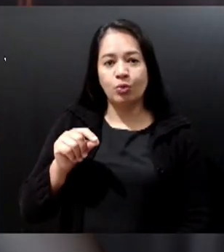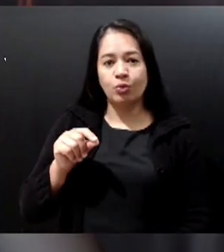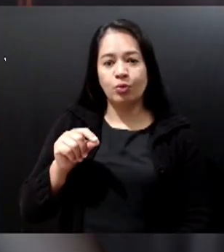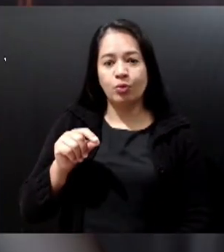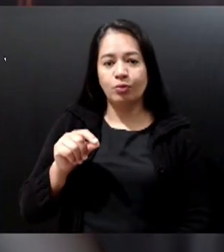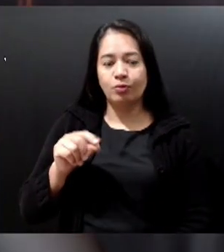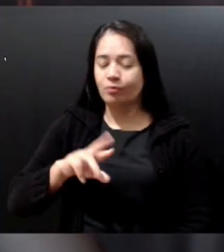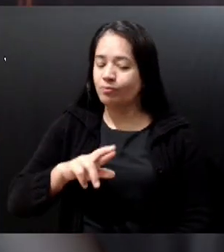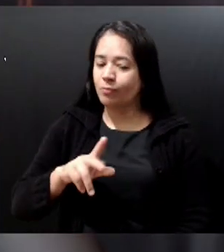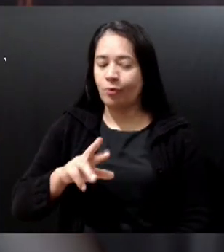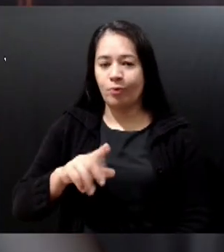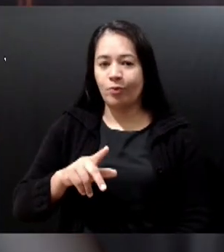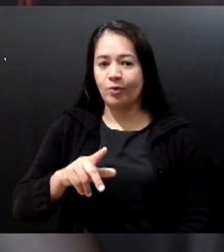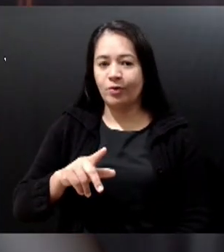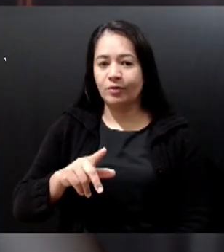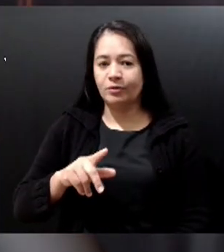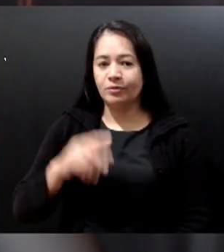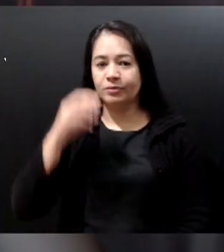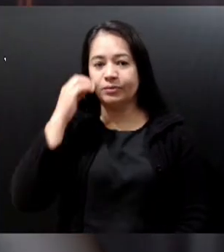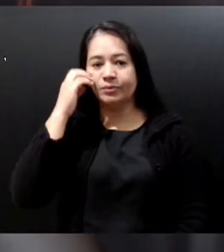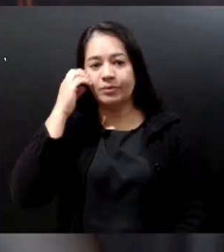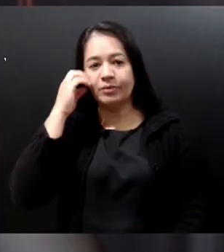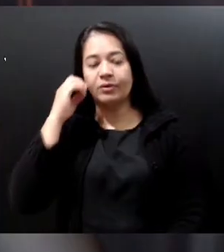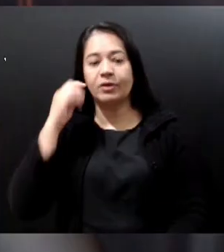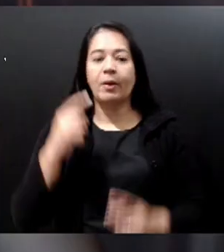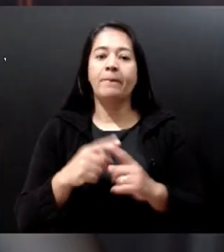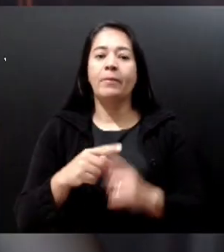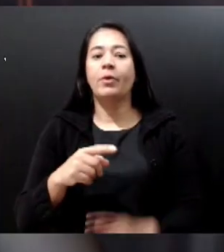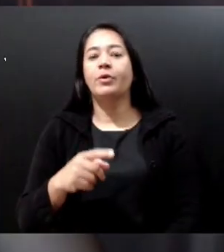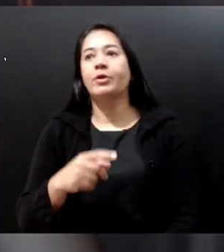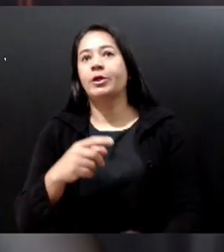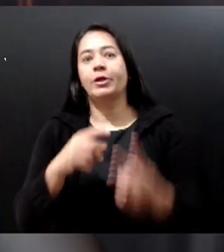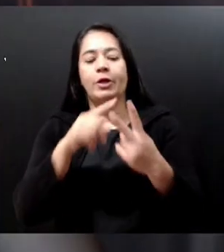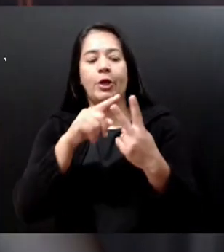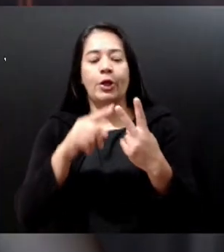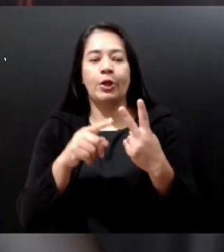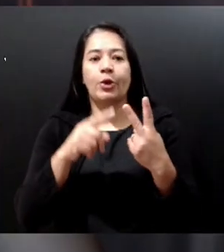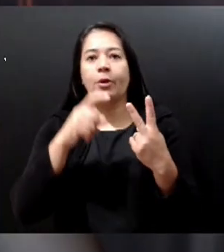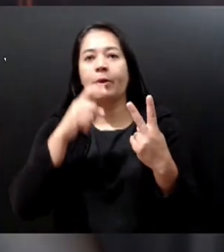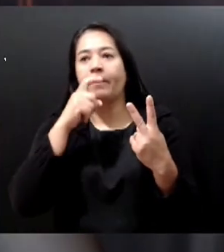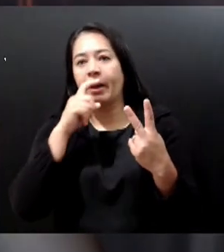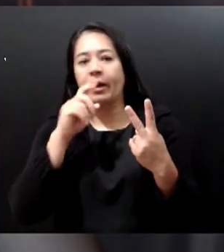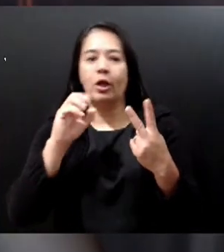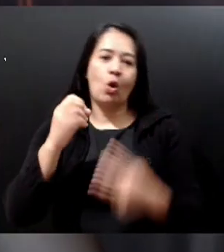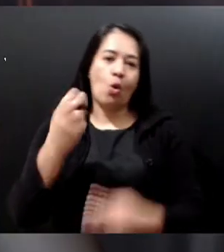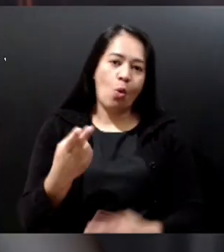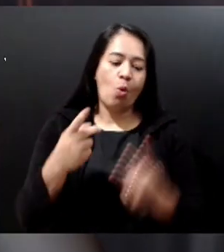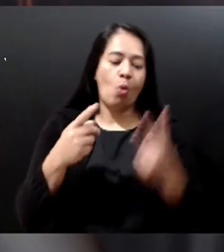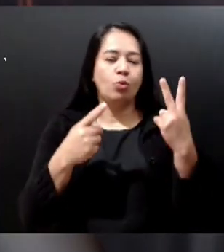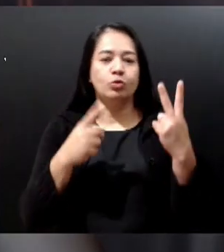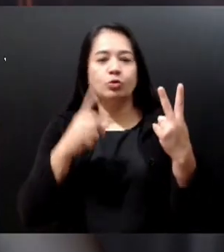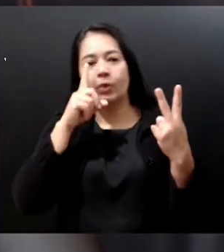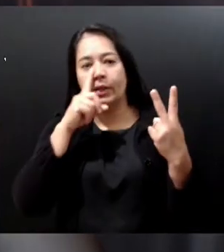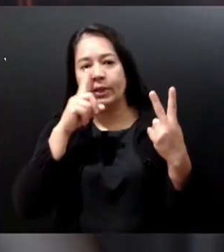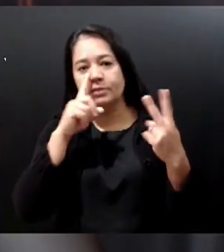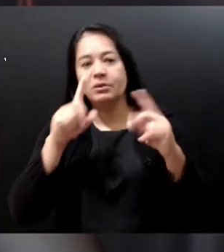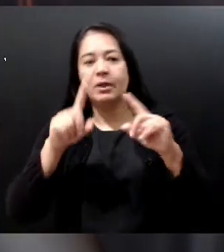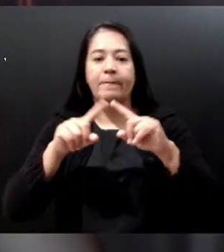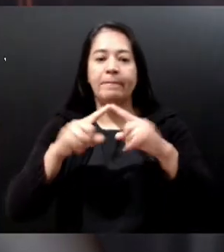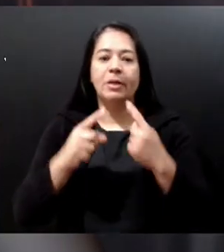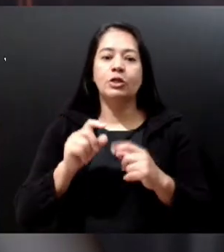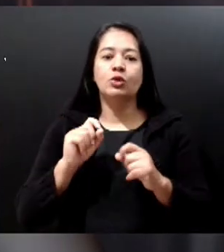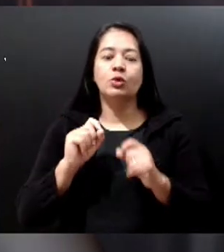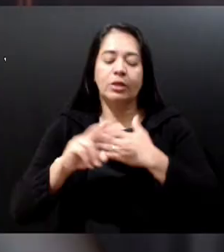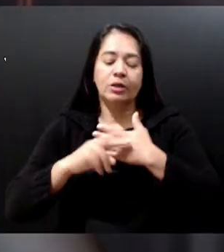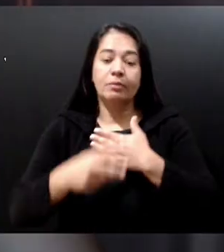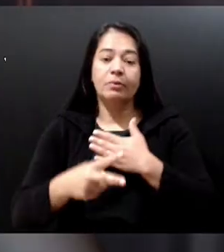o fato de ser 2 pais ou 2 mães. O que mais impacta a criança é essa convivência com os amigos,